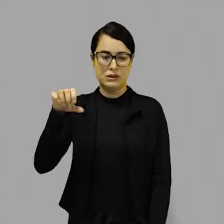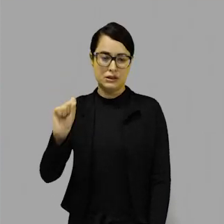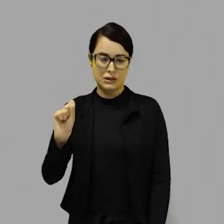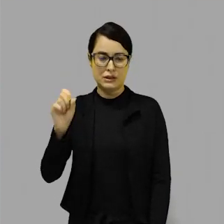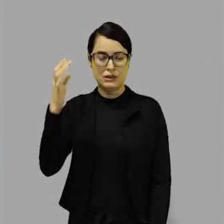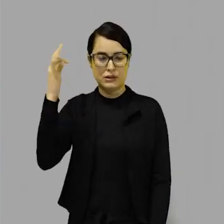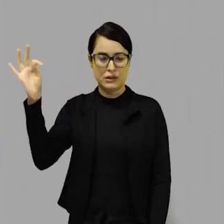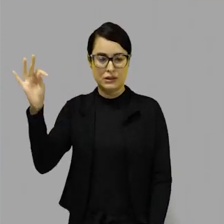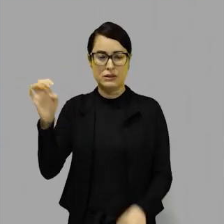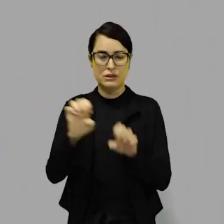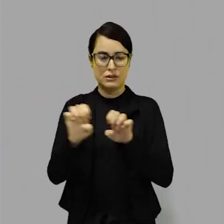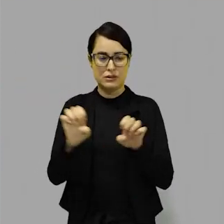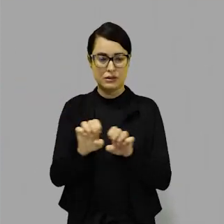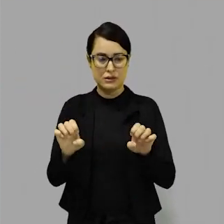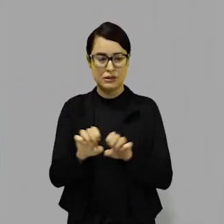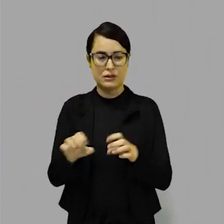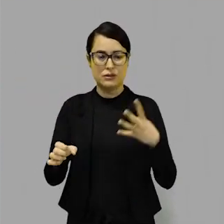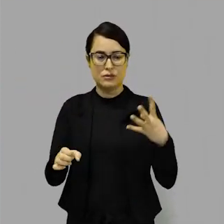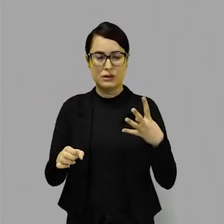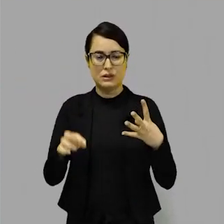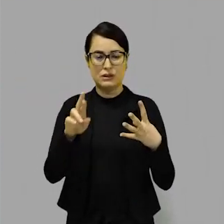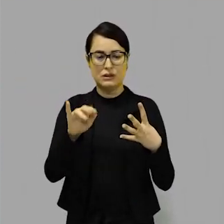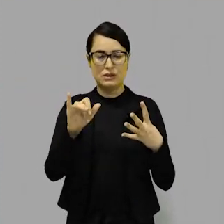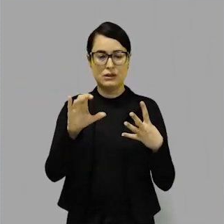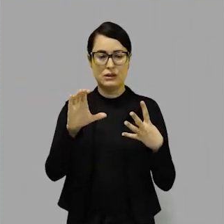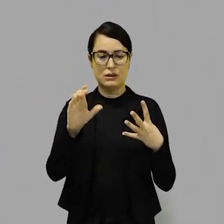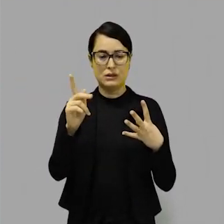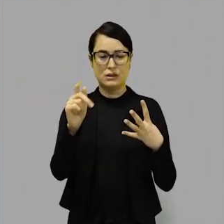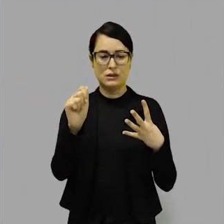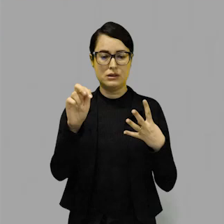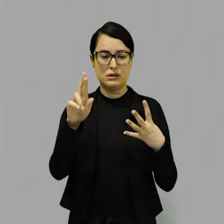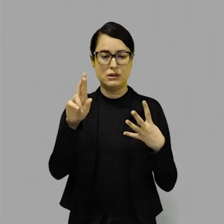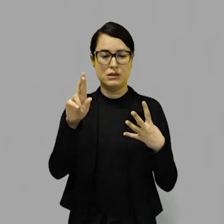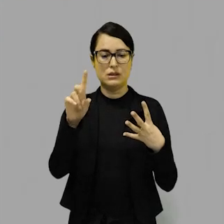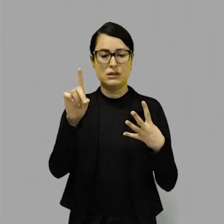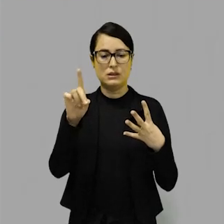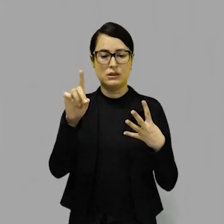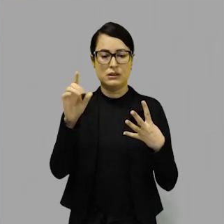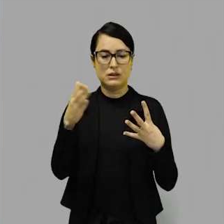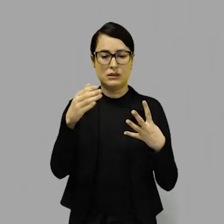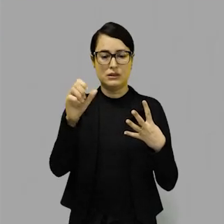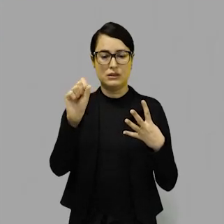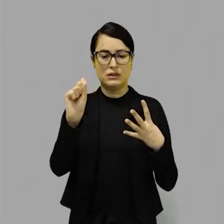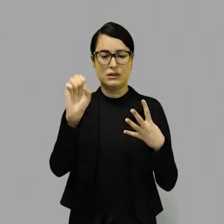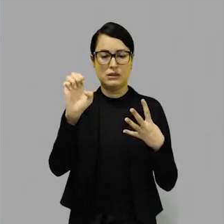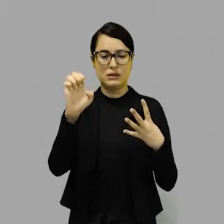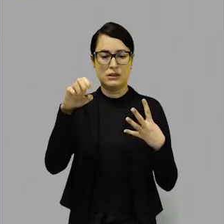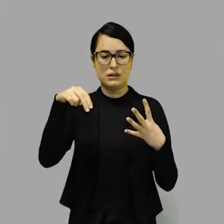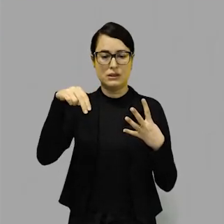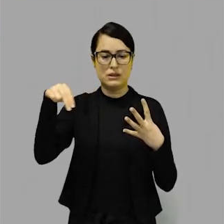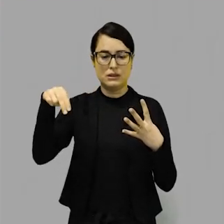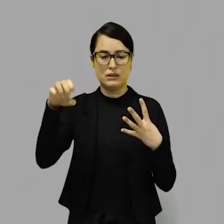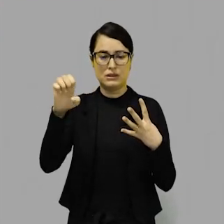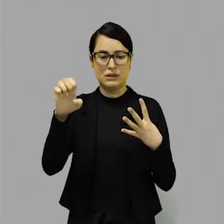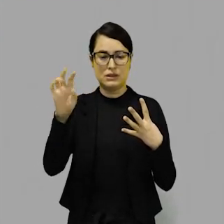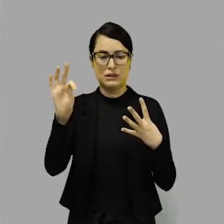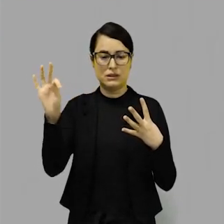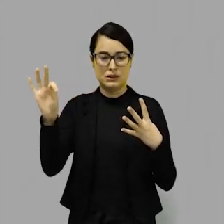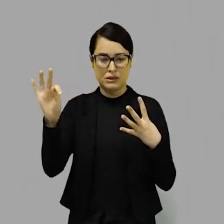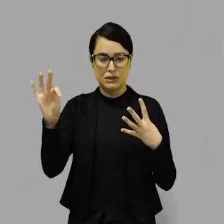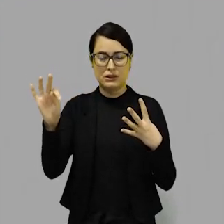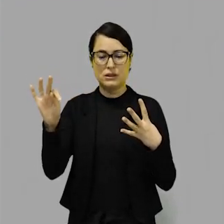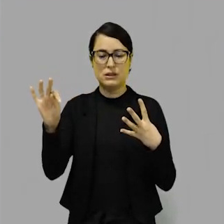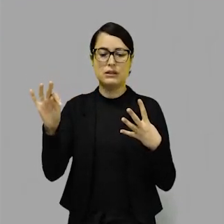Sennett e a corrosão do caráter. E para fechar com chave de ouro essa primeira aula de pensadores contemporâneos